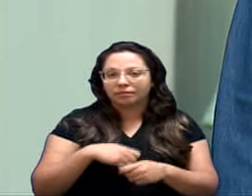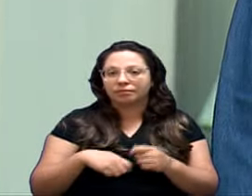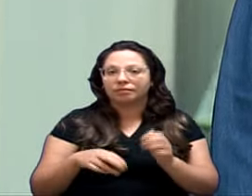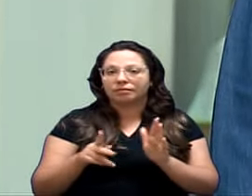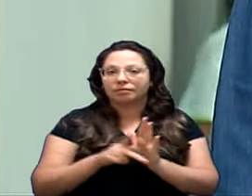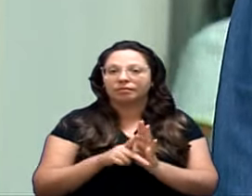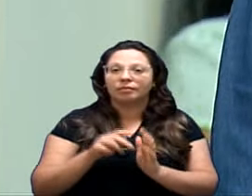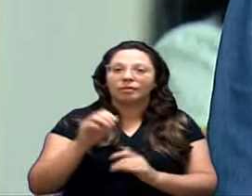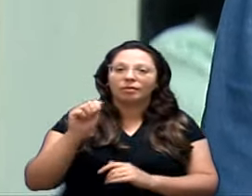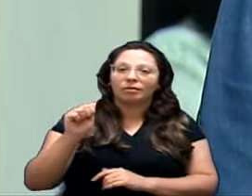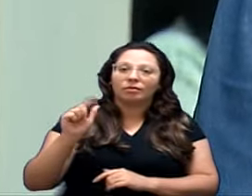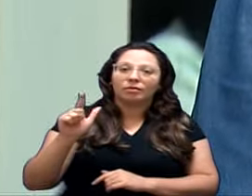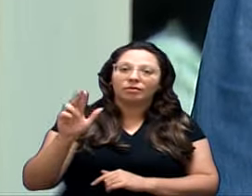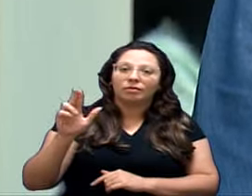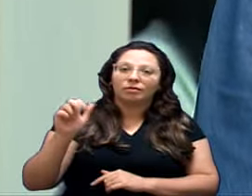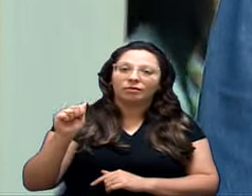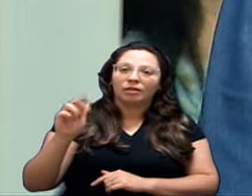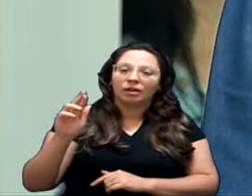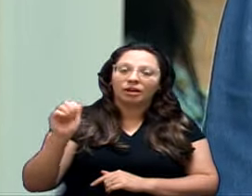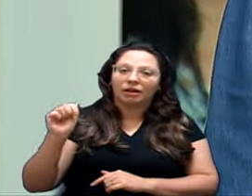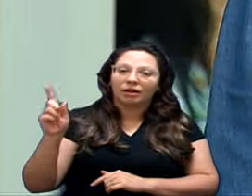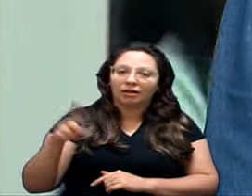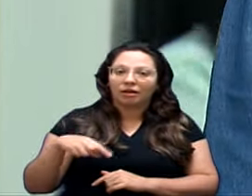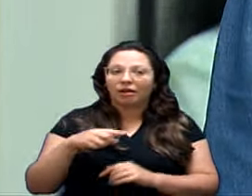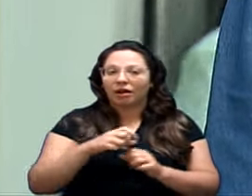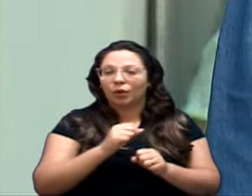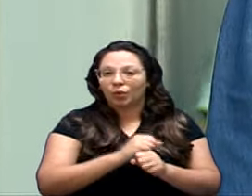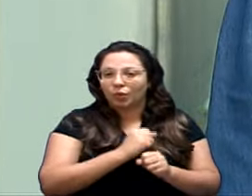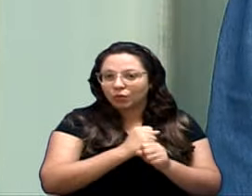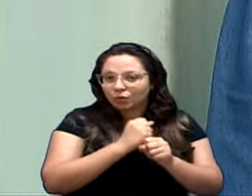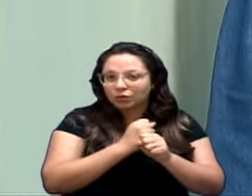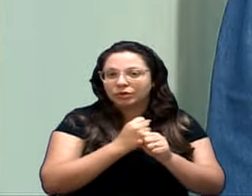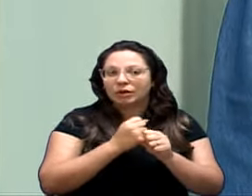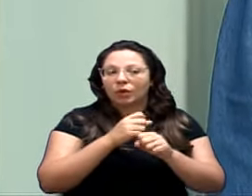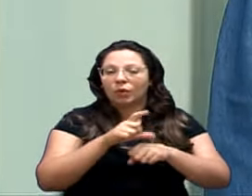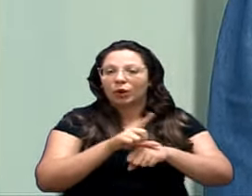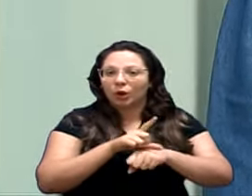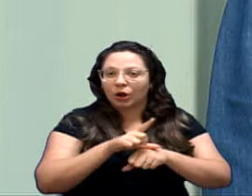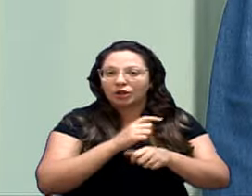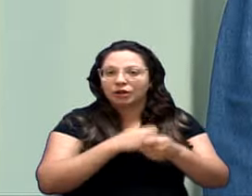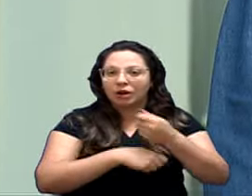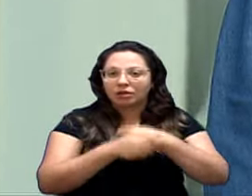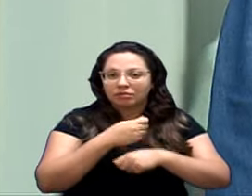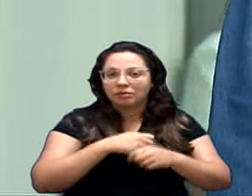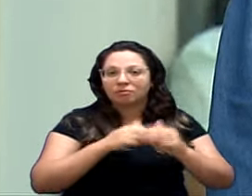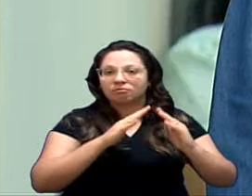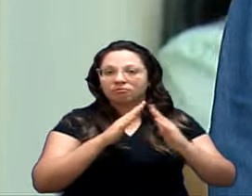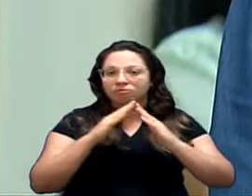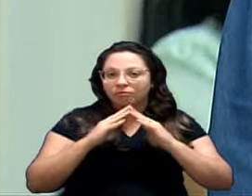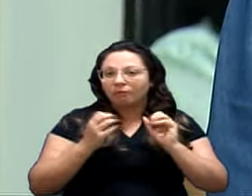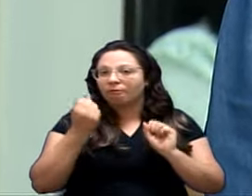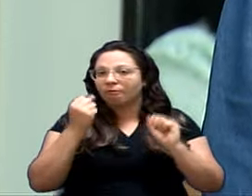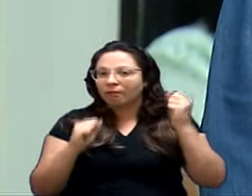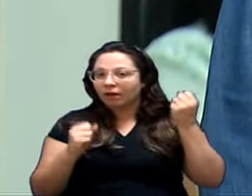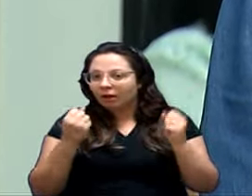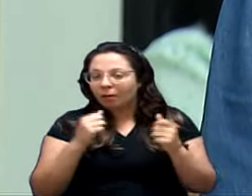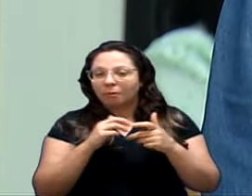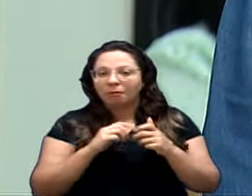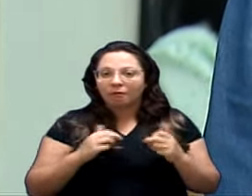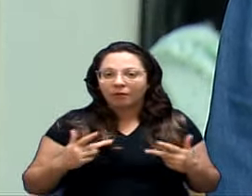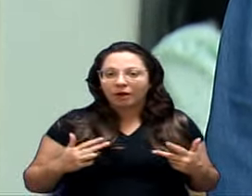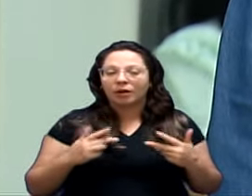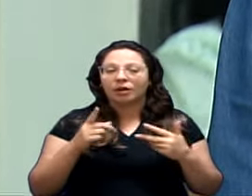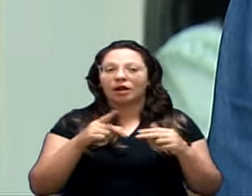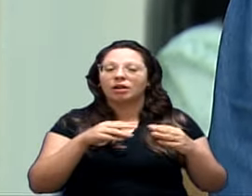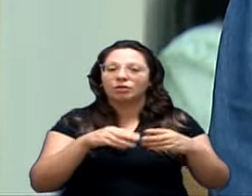alvará de licença de construção e edificação para uso comercial Residencial industrial de serviço bem como para o parcelamento